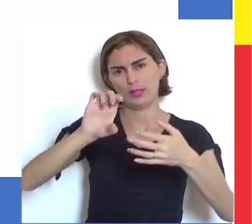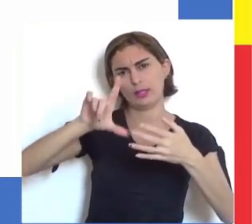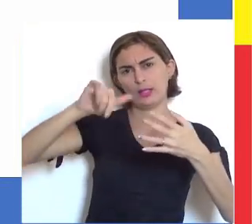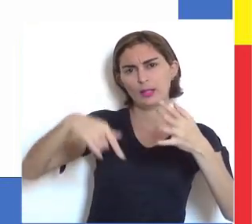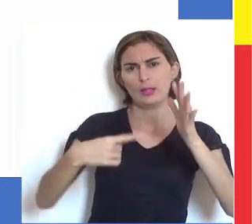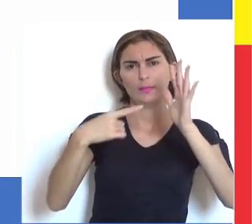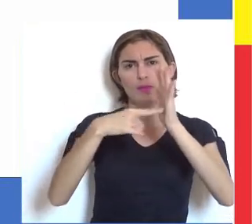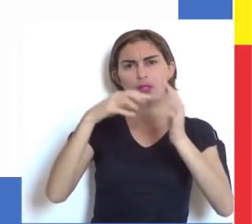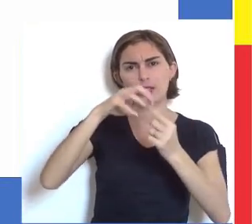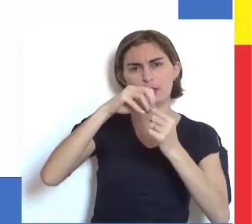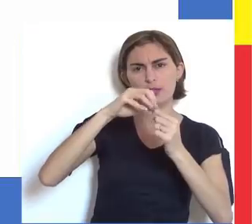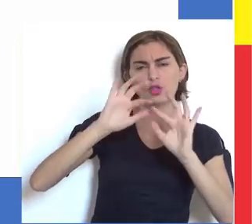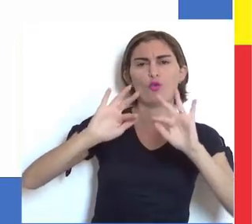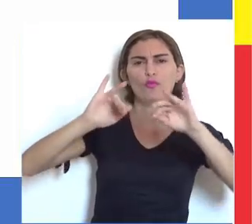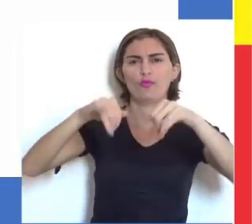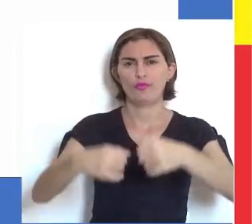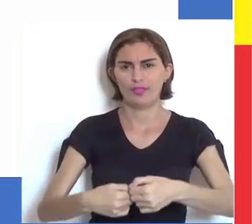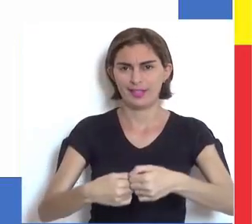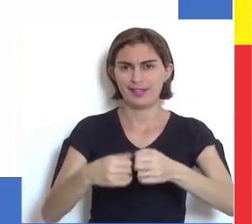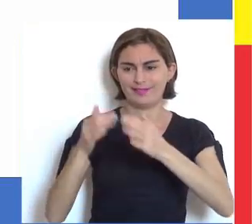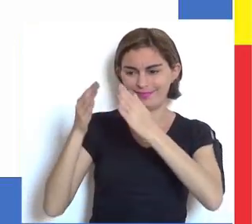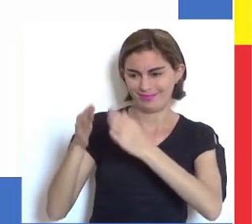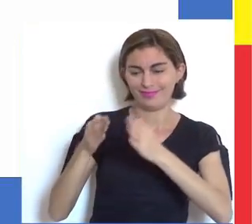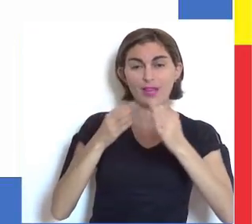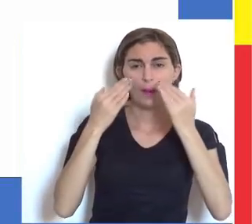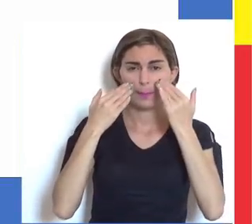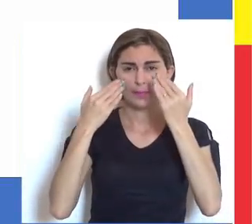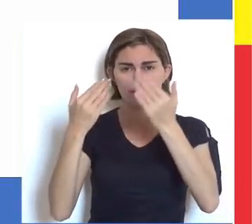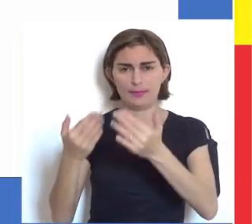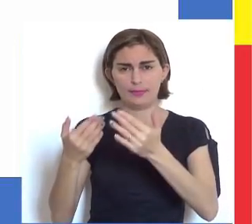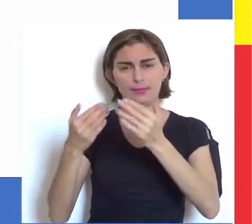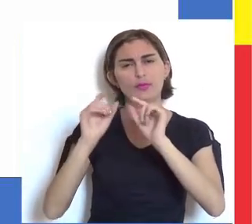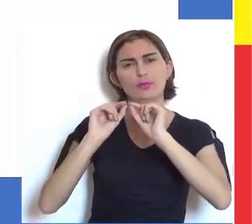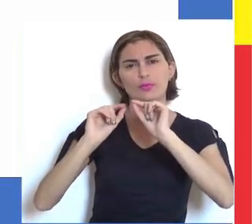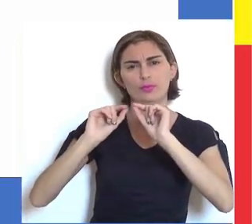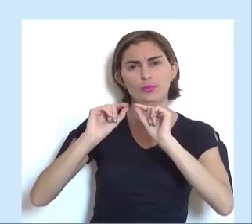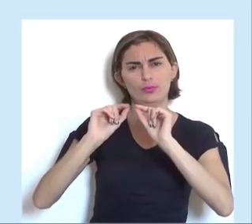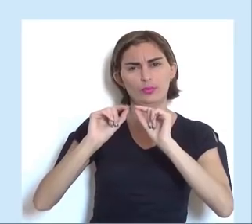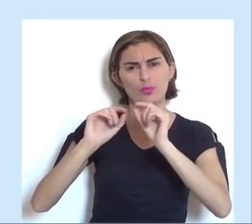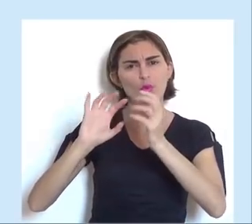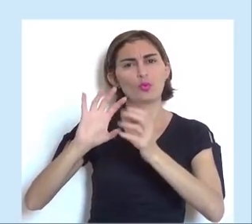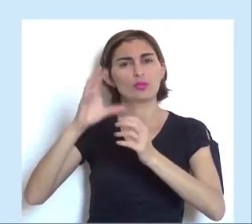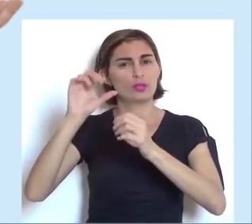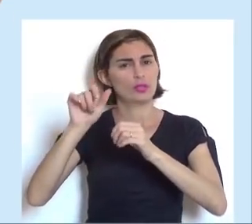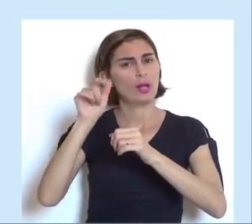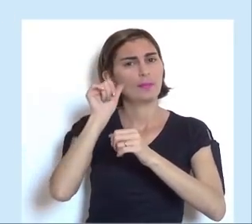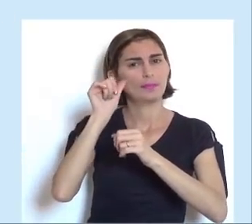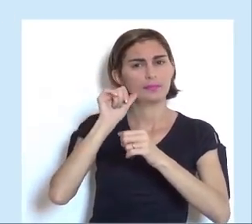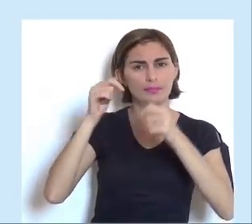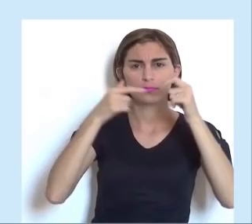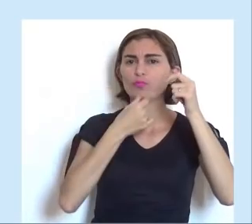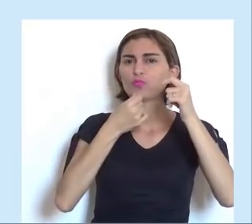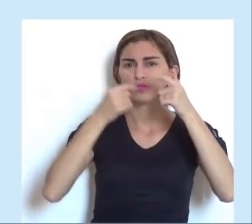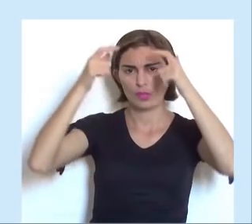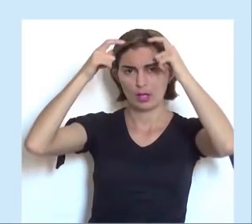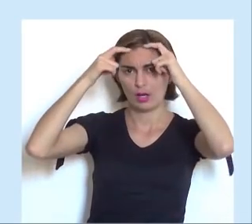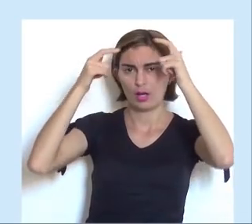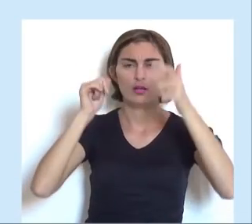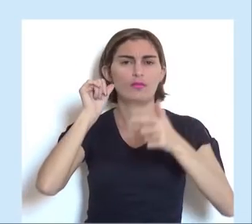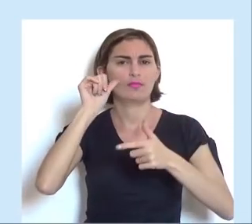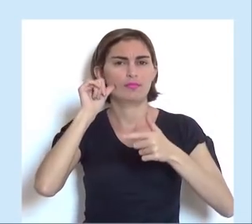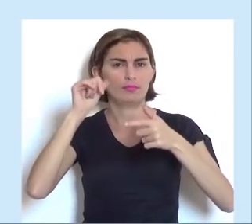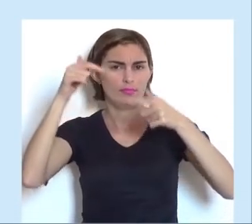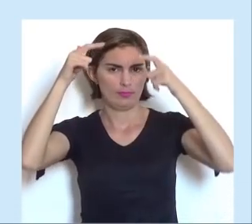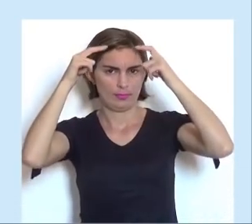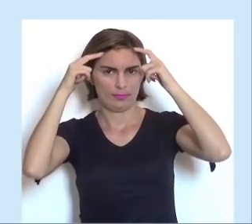o clímax e o desfecho, certo? Então a apresentação seria a situação da princesa e do rei que decidiram